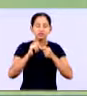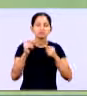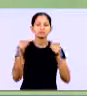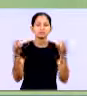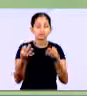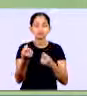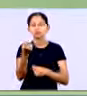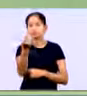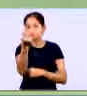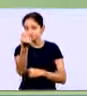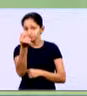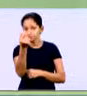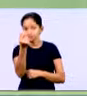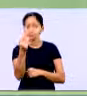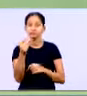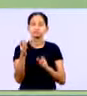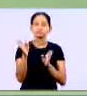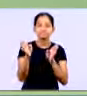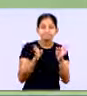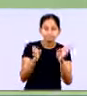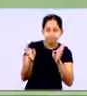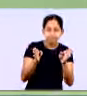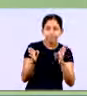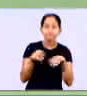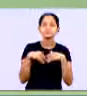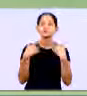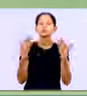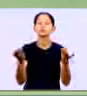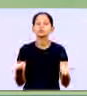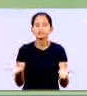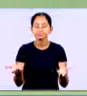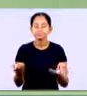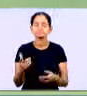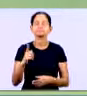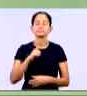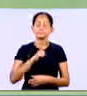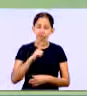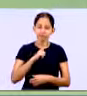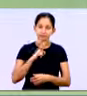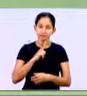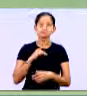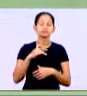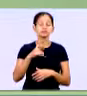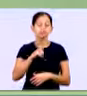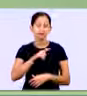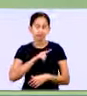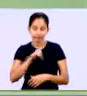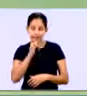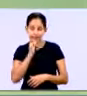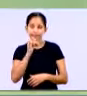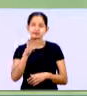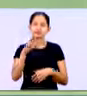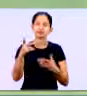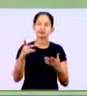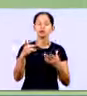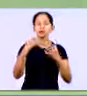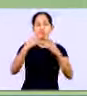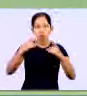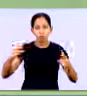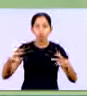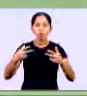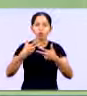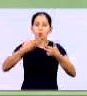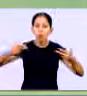falando de capital fixo e capital de giro, que a gente acabou de tocar, as empresas utilizam recursos materiais de renovação lenta. São imóveis,